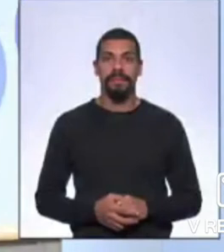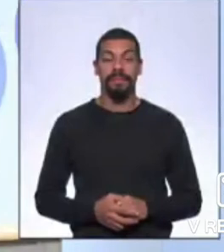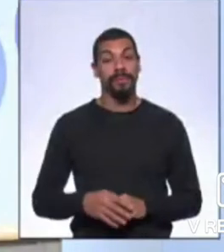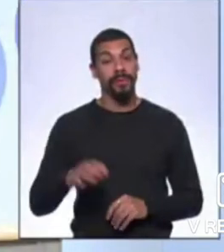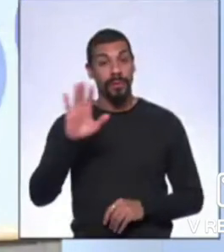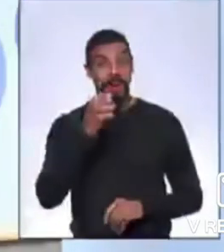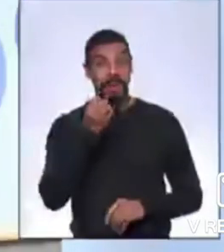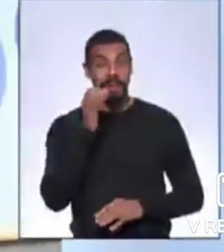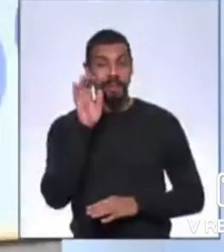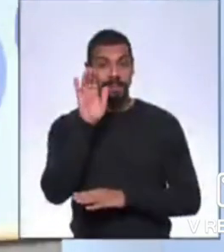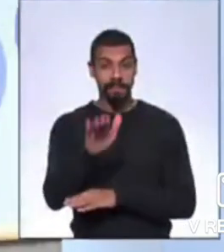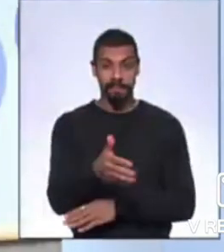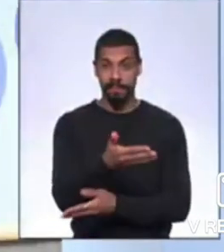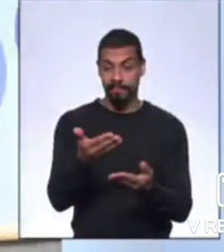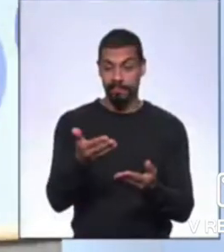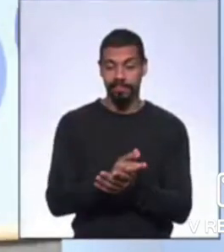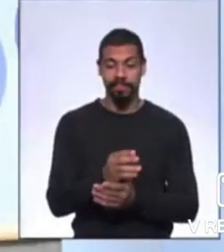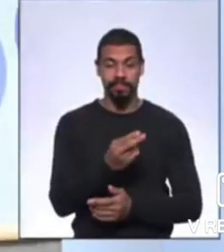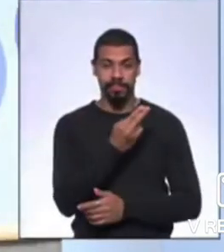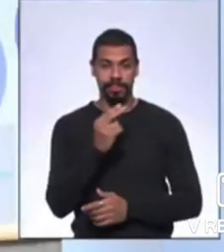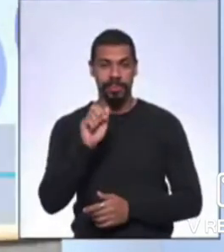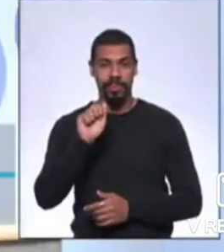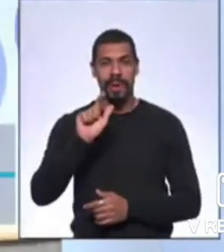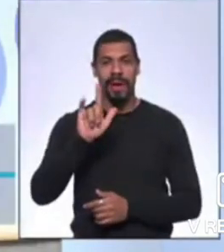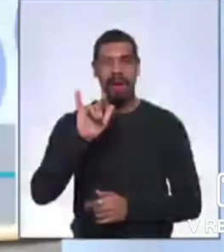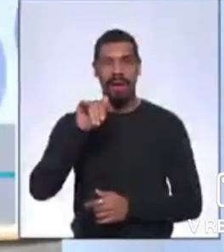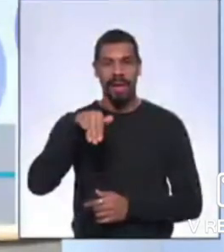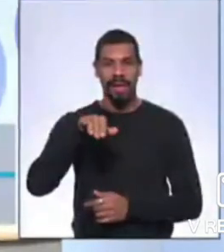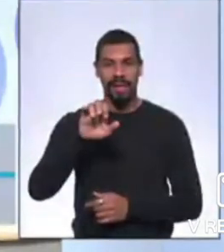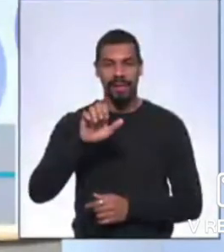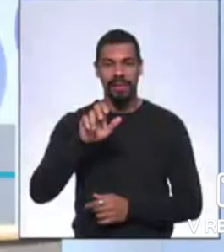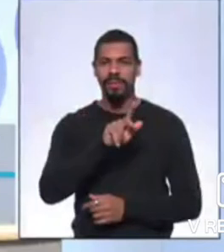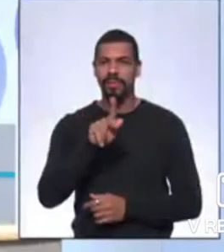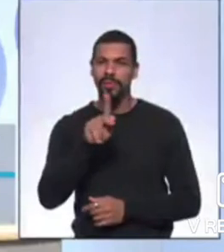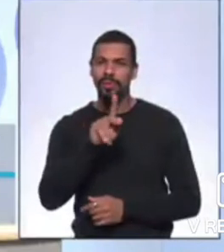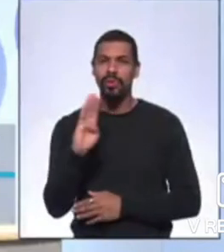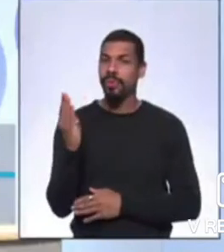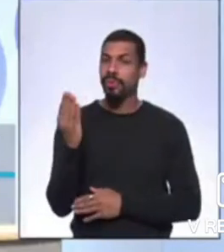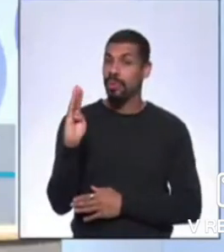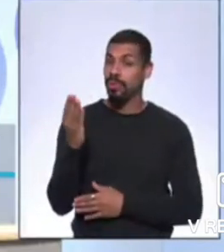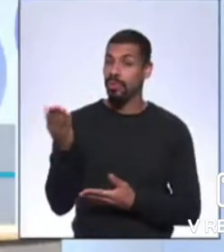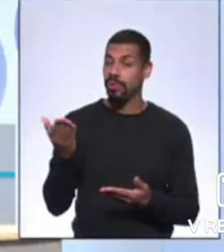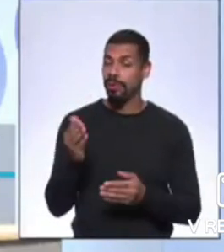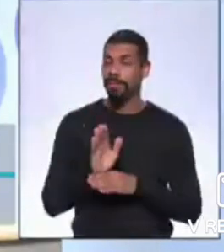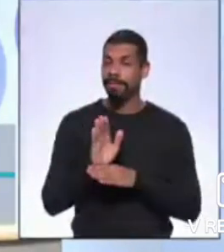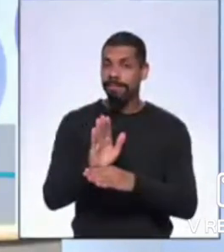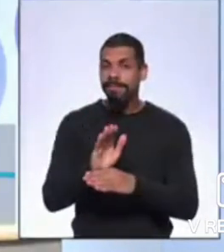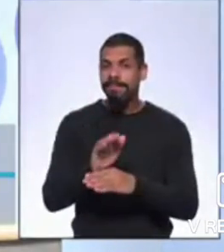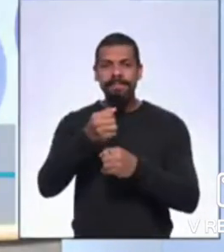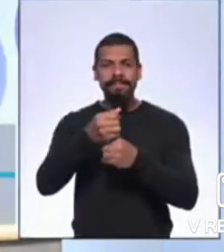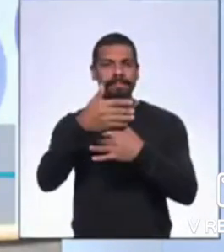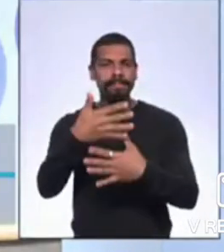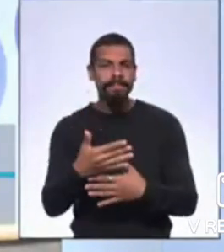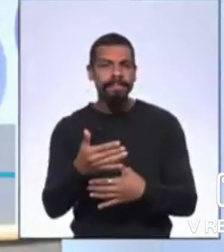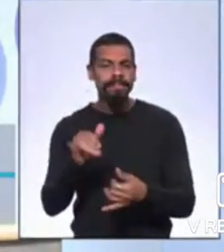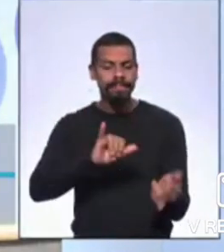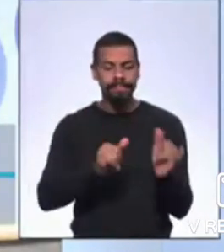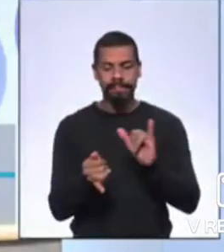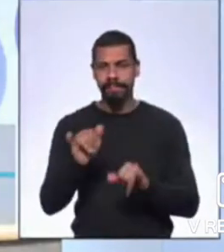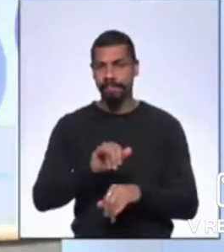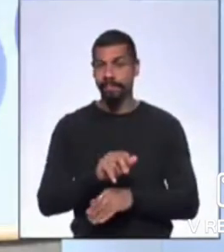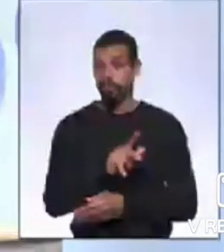Boa tarde, pessoal. Meu nome é Aline, sou professora de biologia. Estarei hoje mediando a aula de química com vocês, juntamente